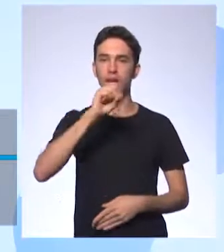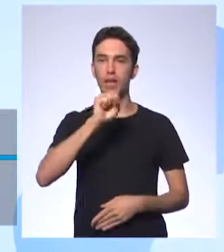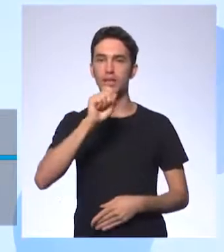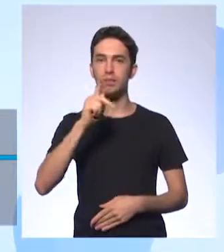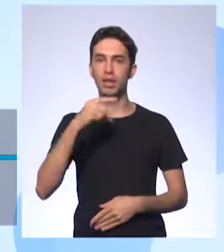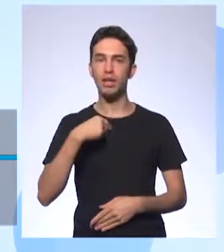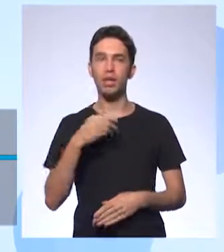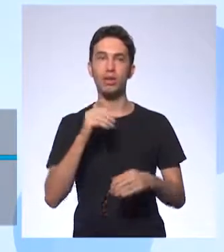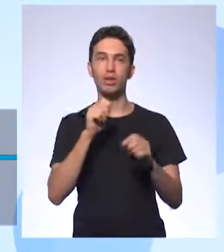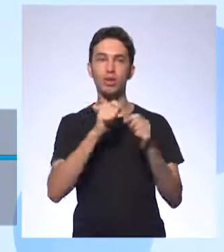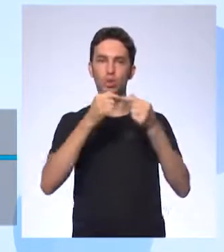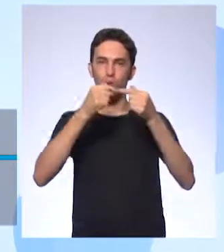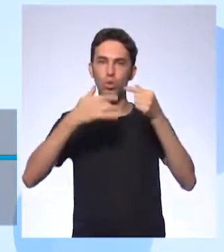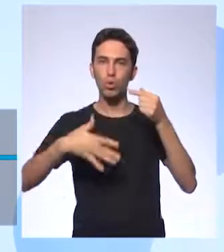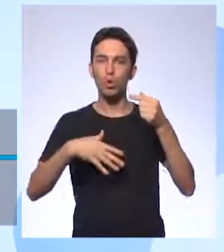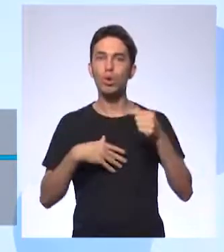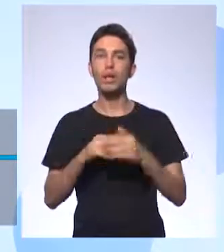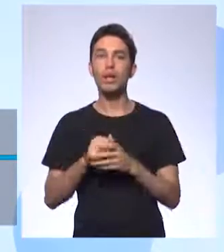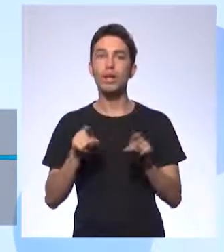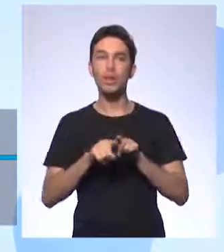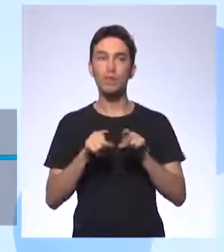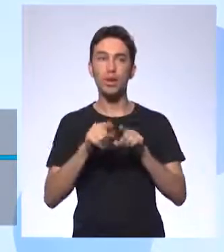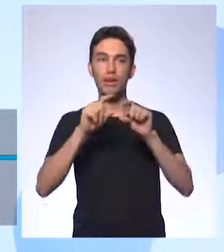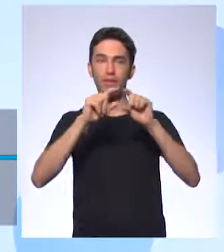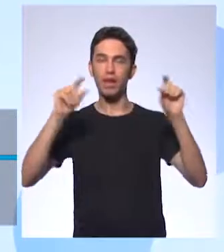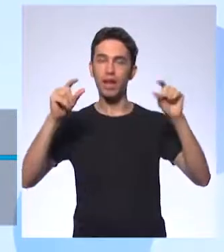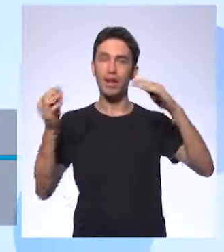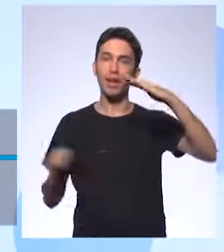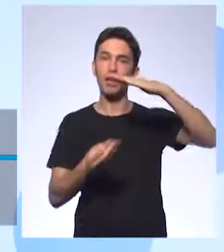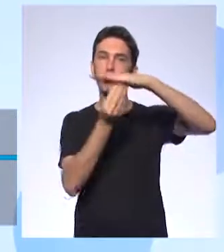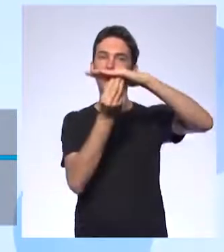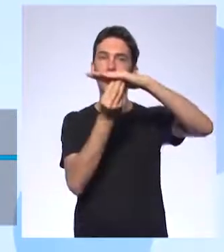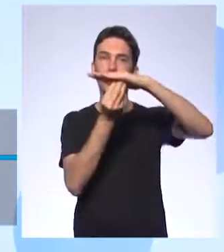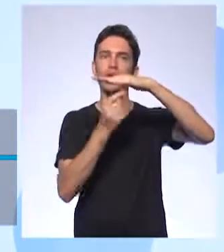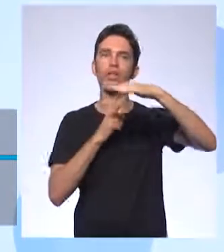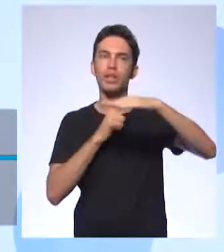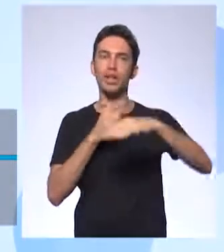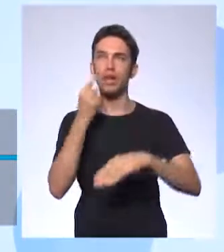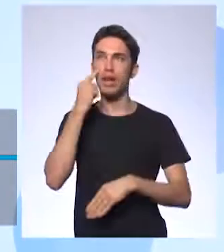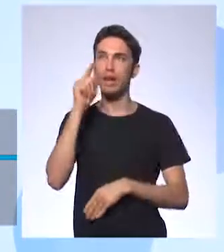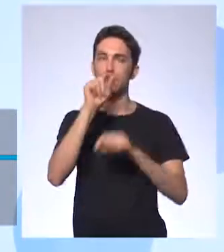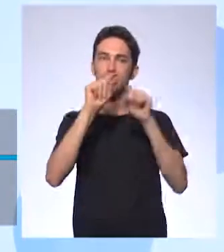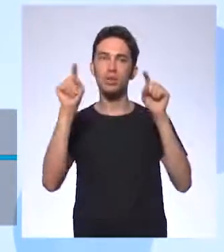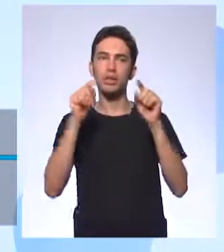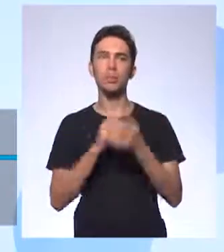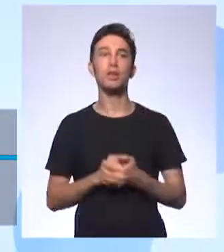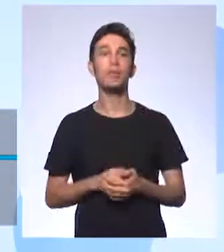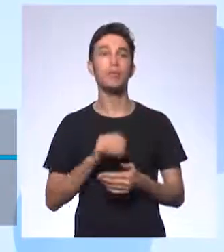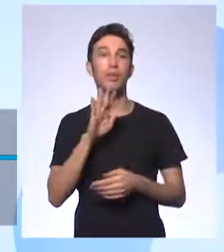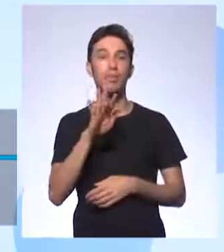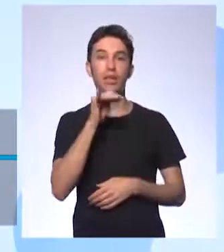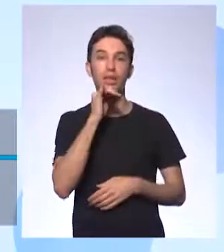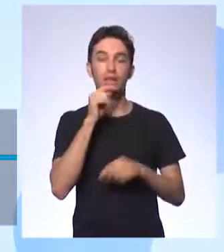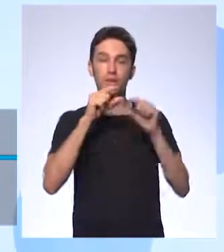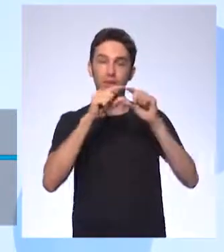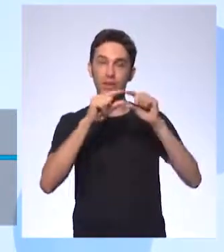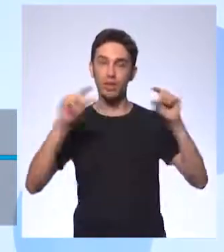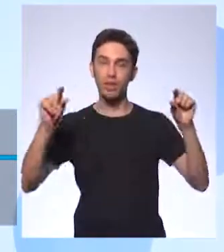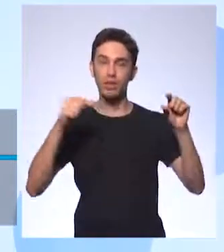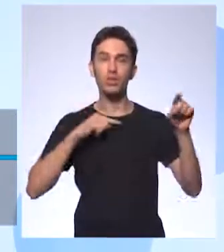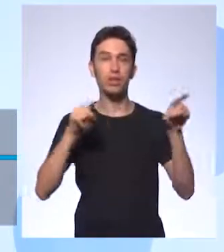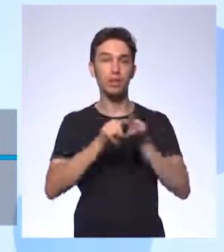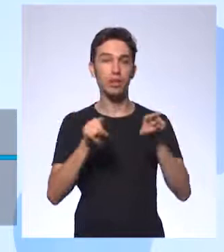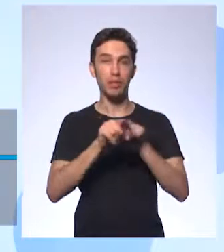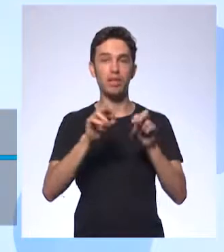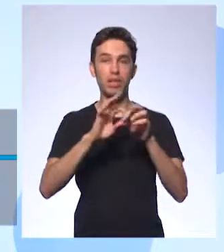entrar no nosso link lá do CMSP e tem lá repositório, bem uma das abinhas, tá, Pro? Agora, esse vídeo aí a gente tem disponível também